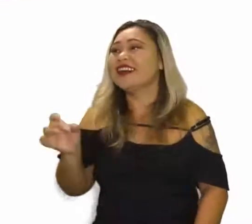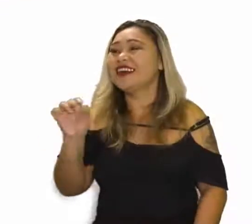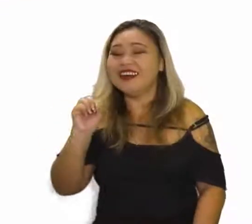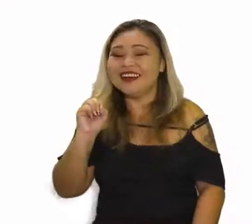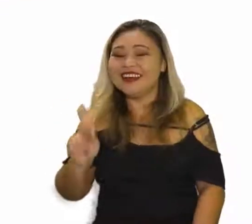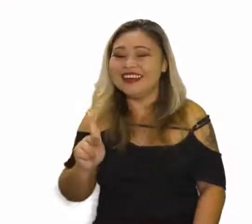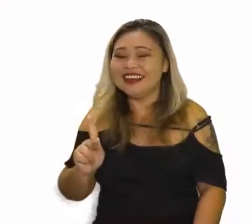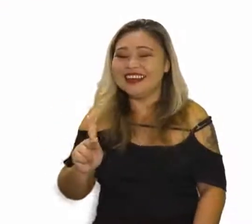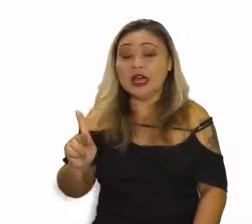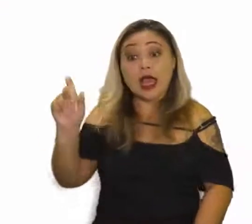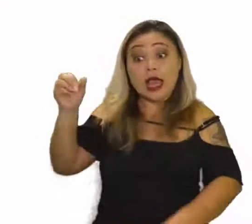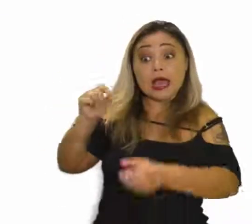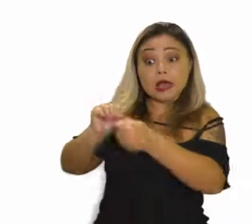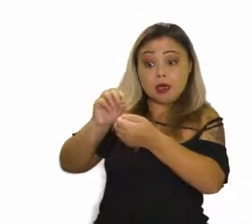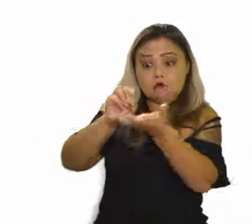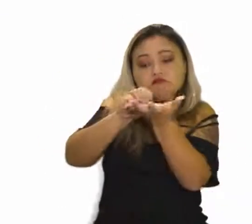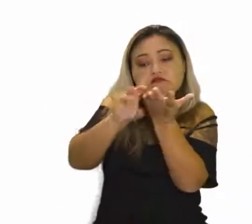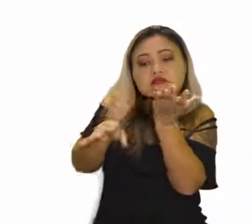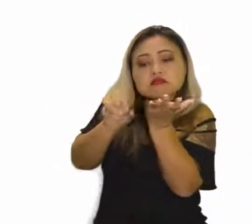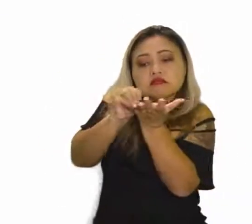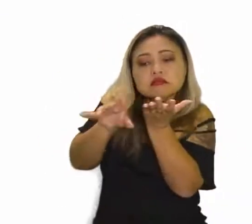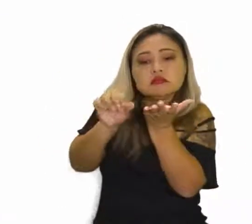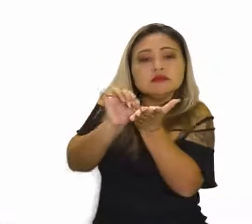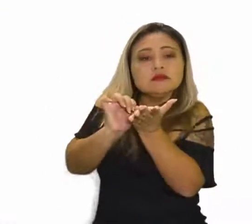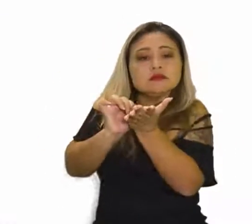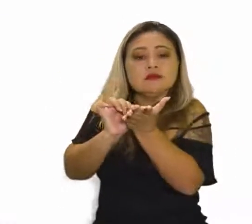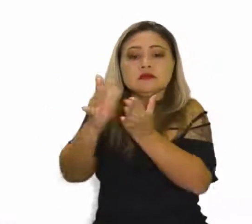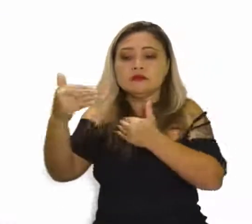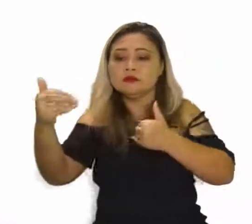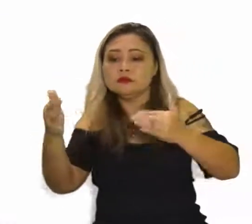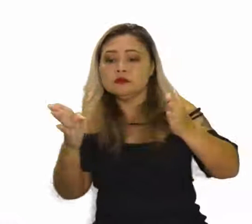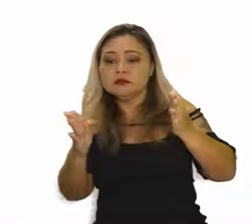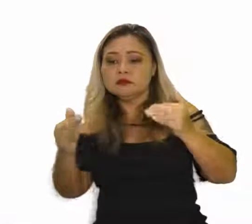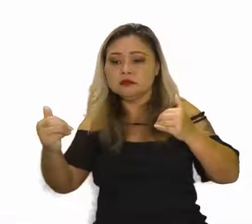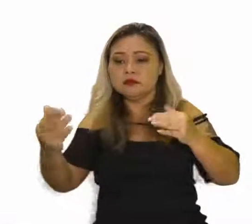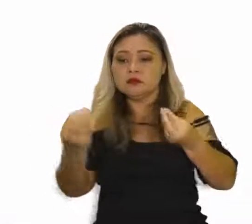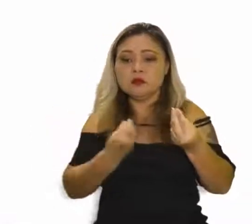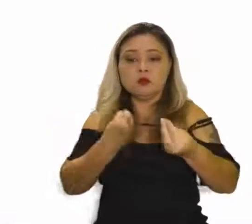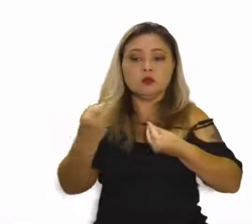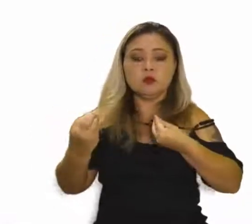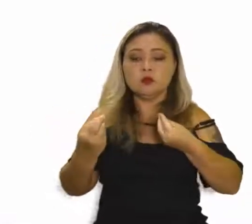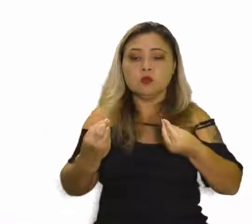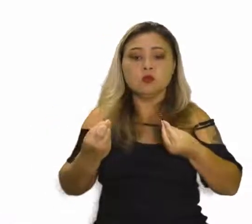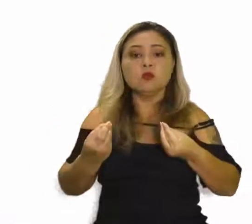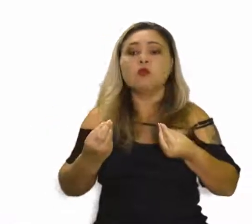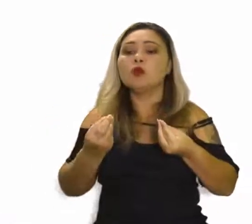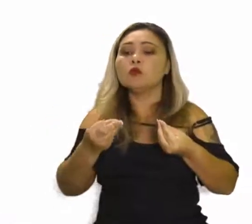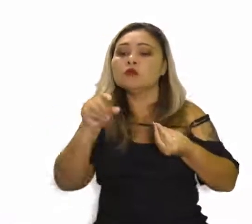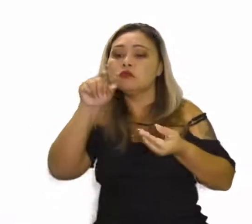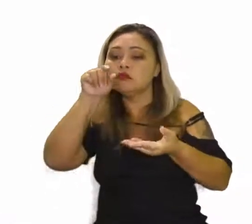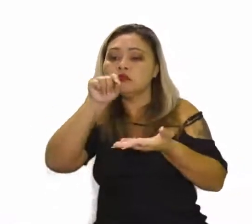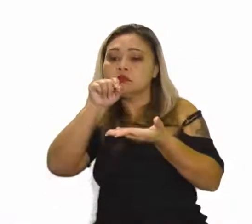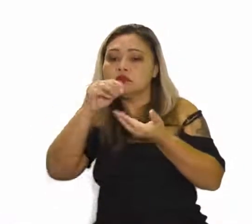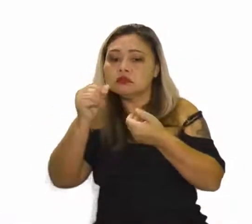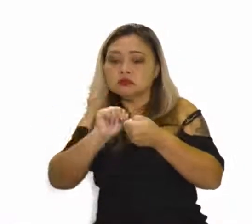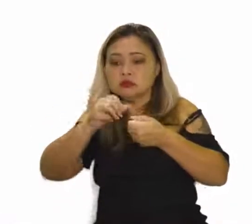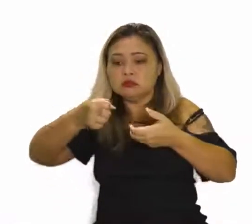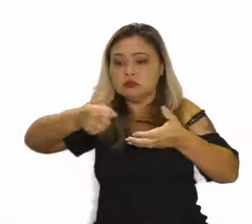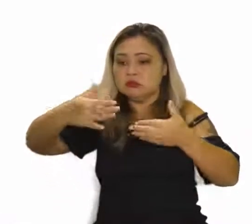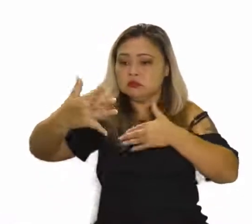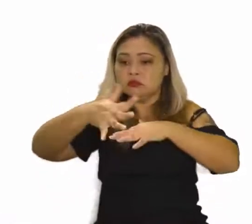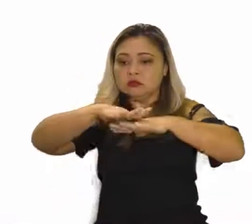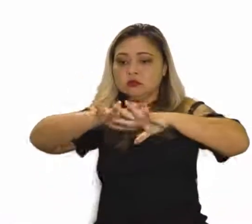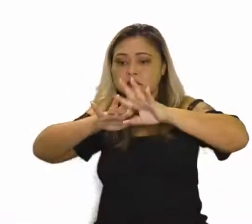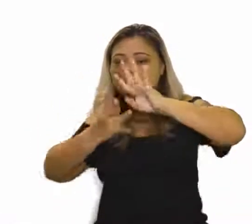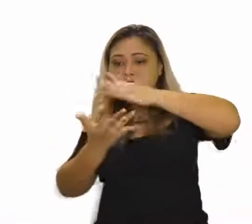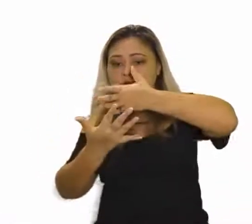Ok, aqui é para postura, tá? Acomodações, ó. As aves ficam acomodadas nas gaiolas de